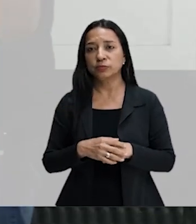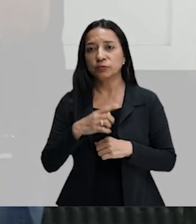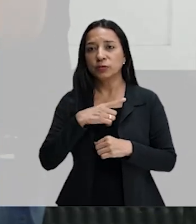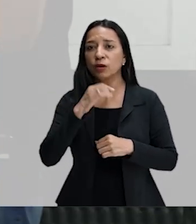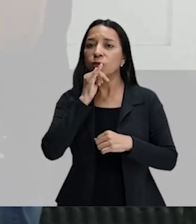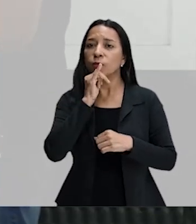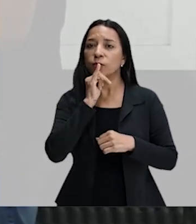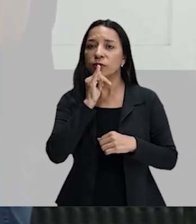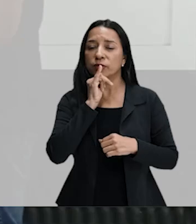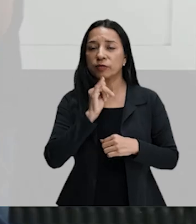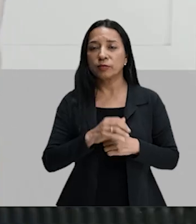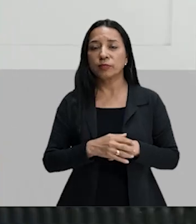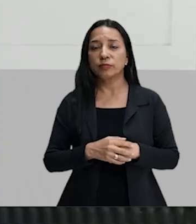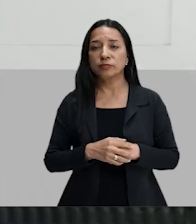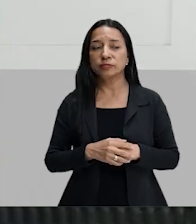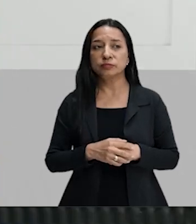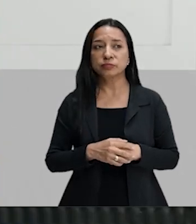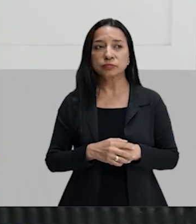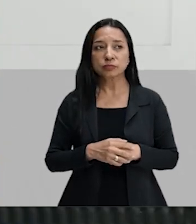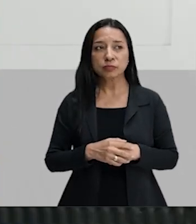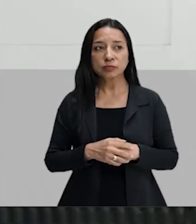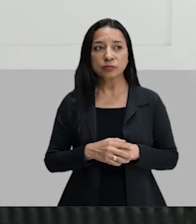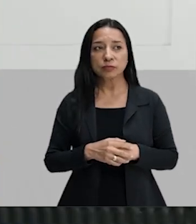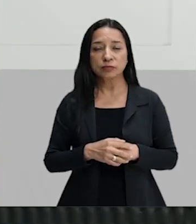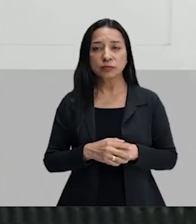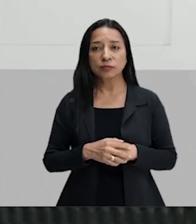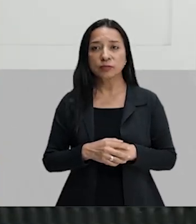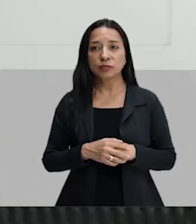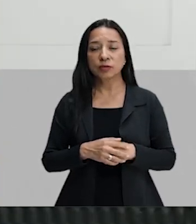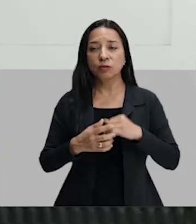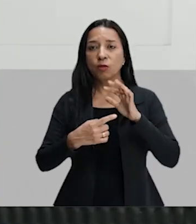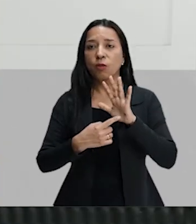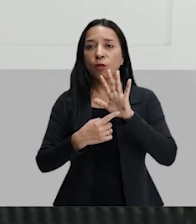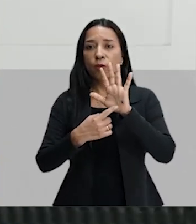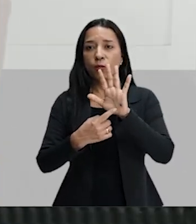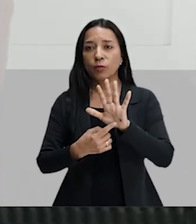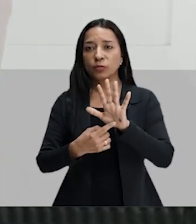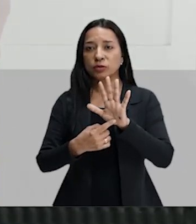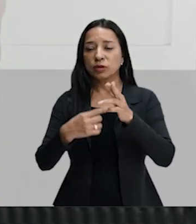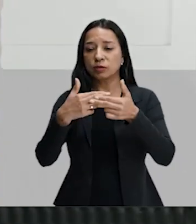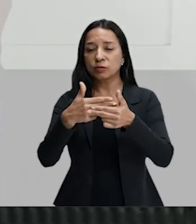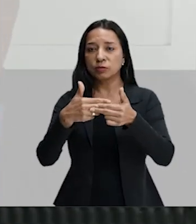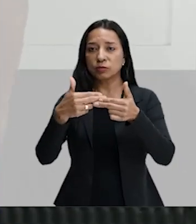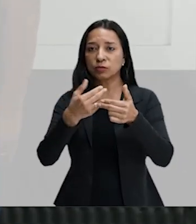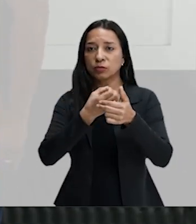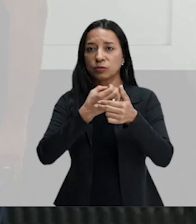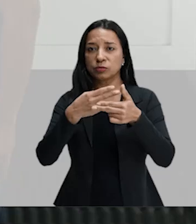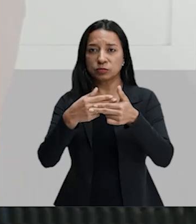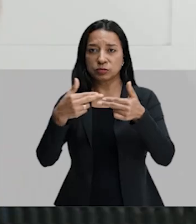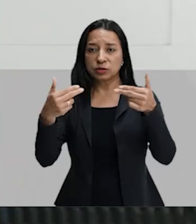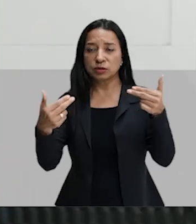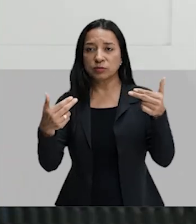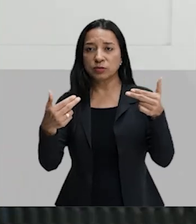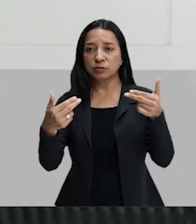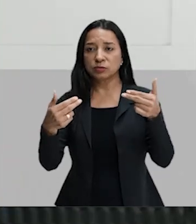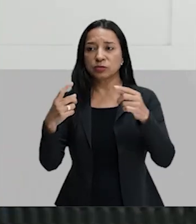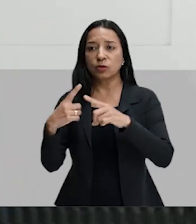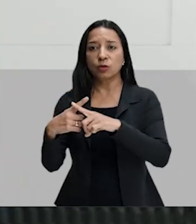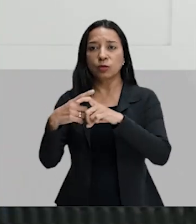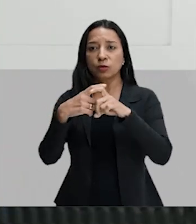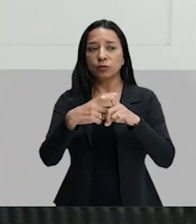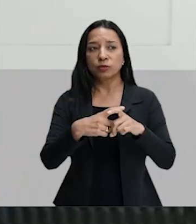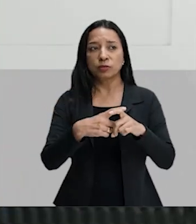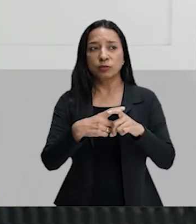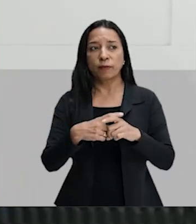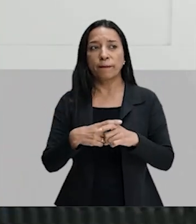um exemplo, tá? Onde a gente vai destacar os elementos aqui do polinômio. Ó. Tem aqui o px